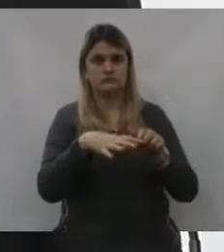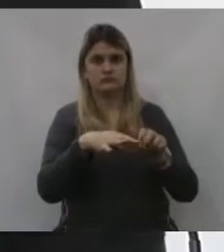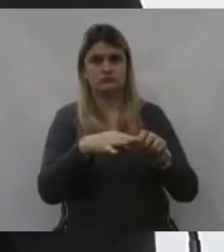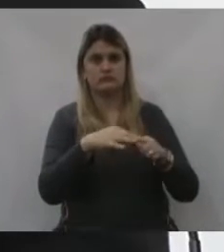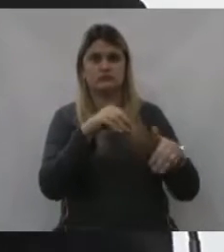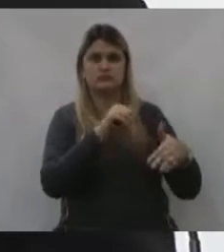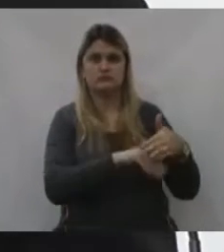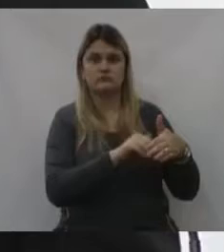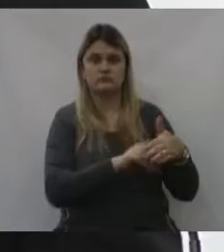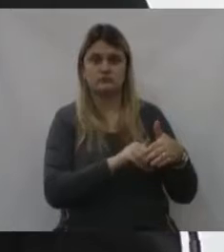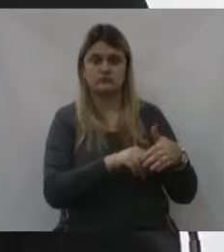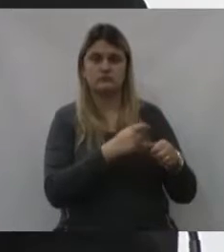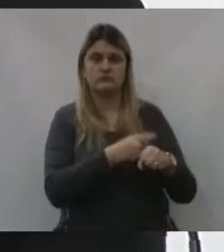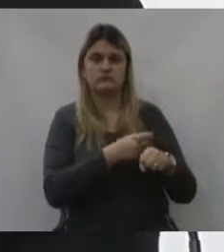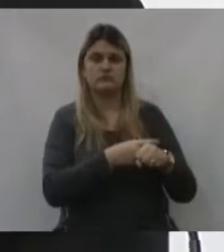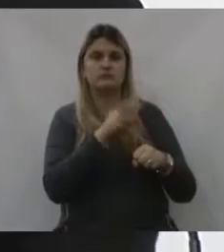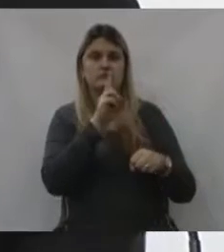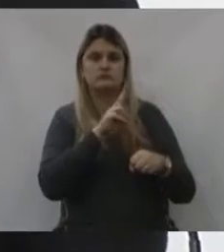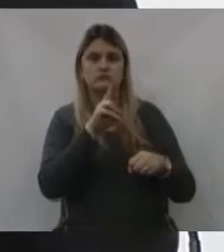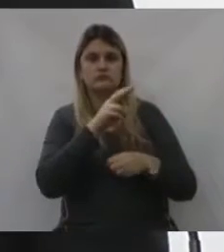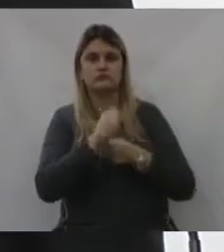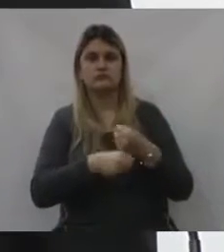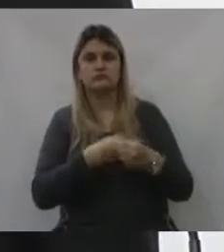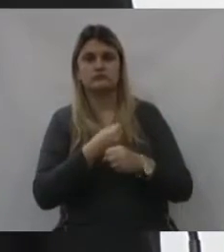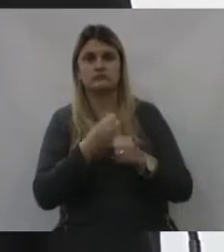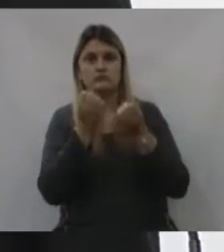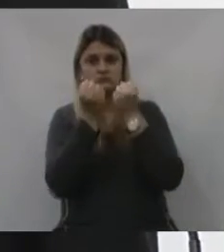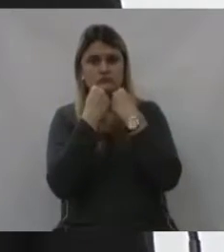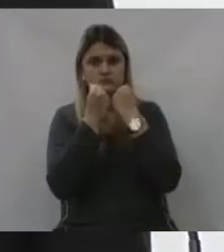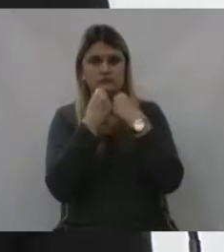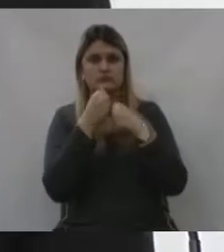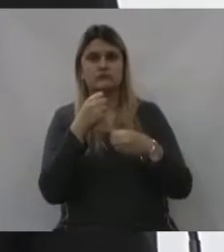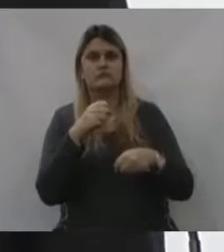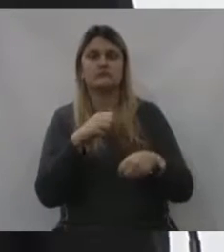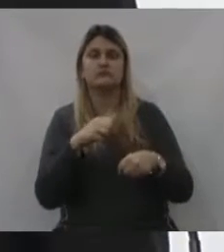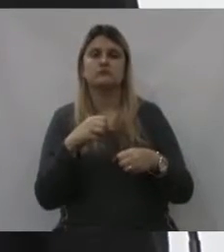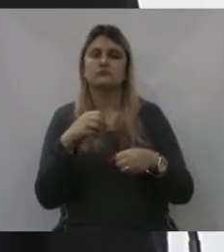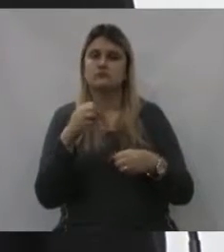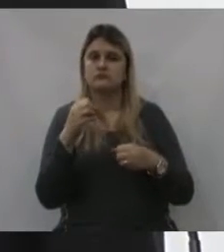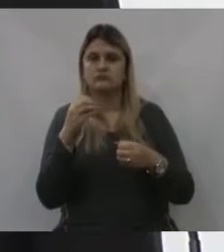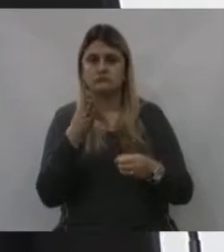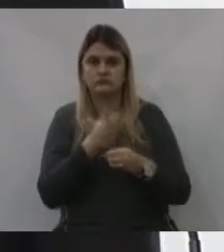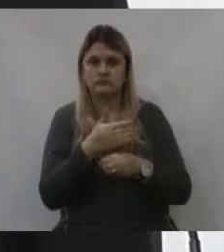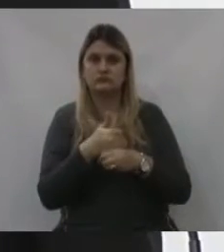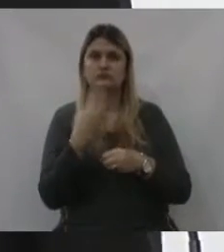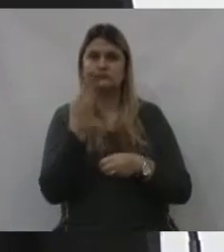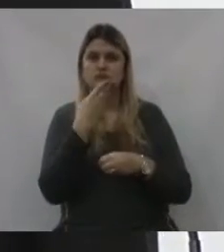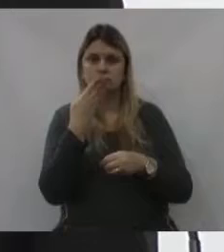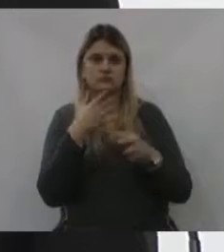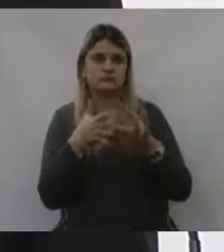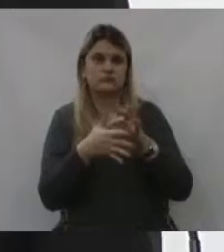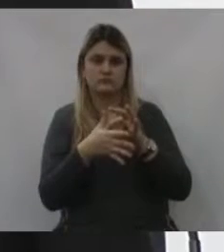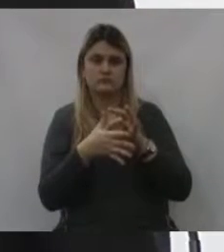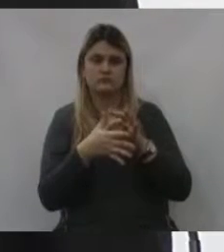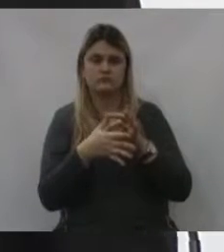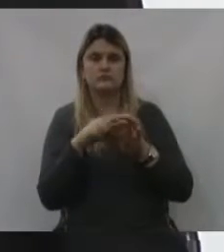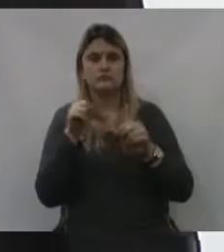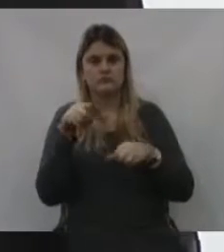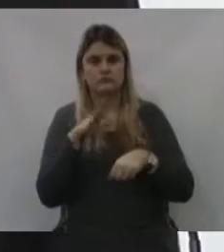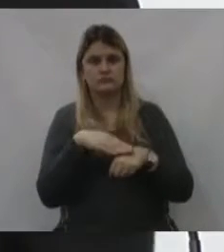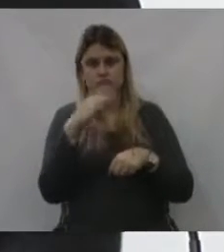mandioca descascada, guarda na câmara fria de congelamento e vai usando durante o ano, um milho verde, a batata doce, a carne,